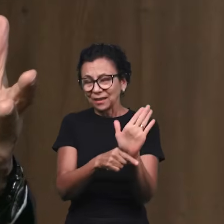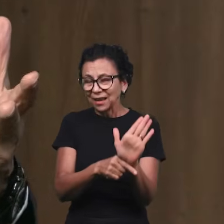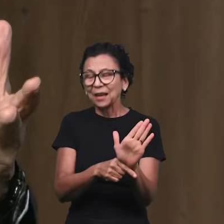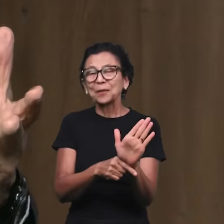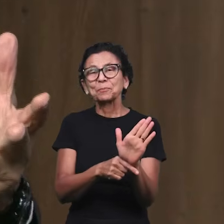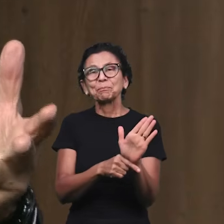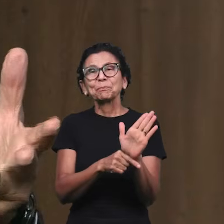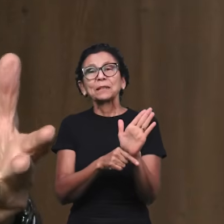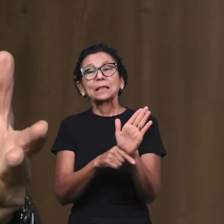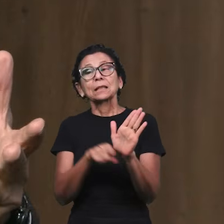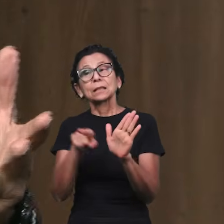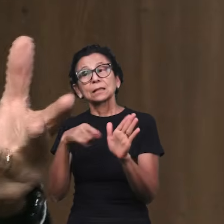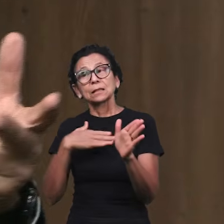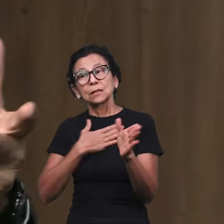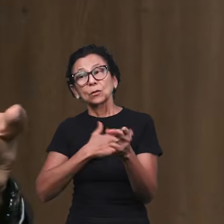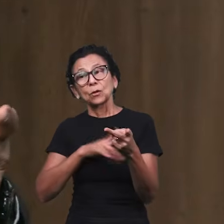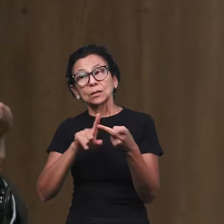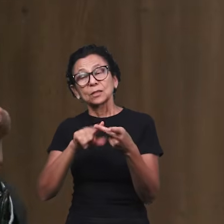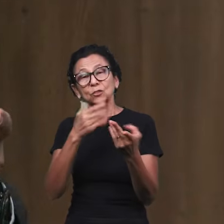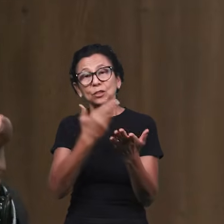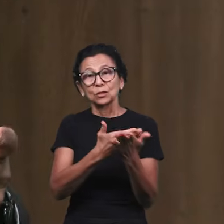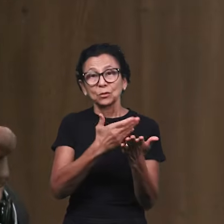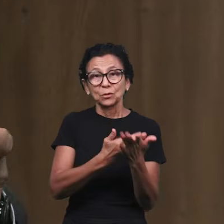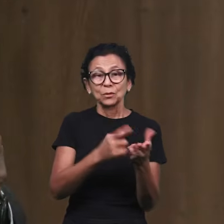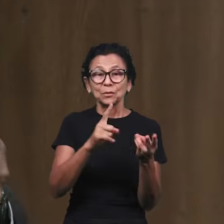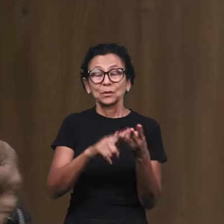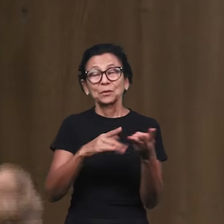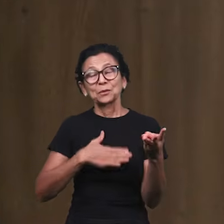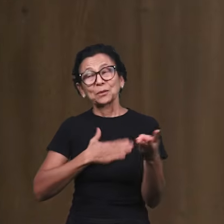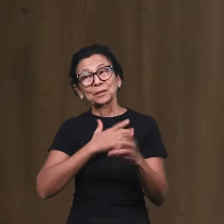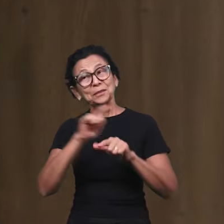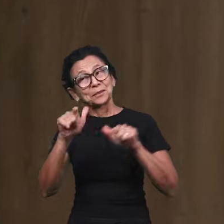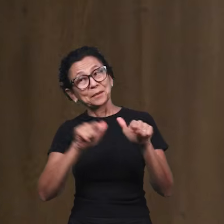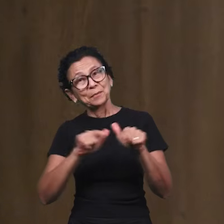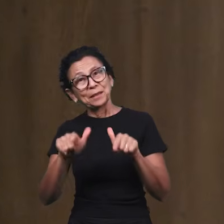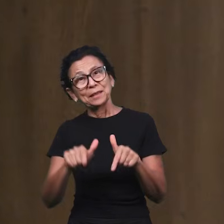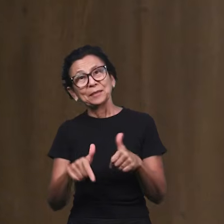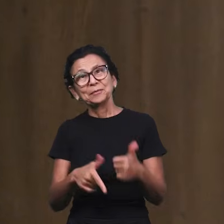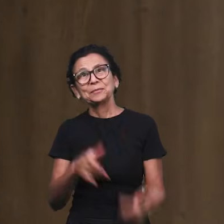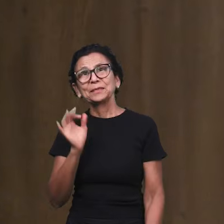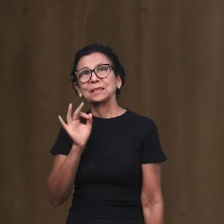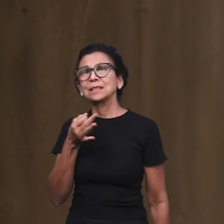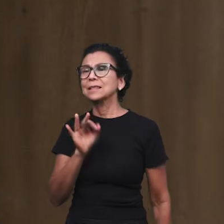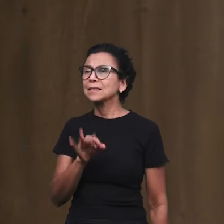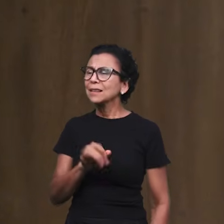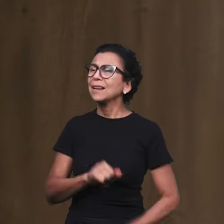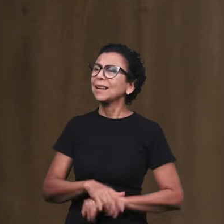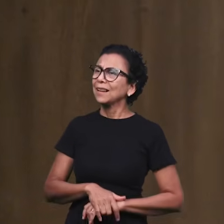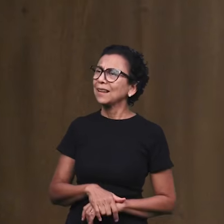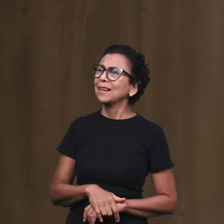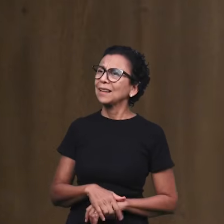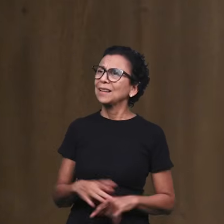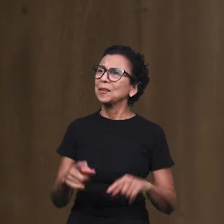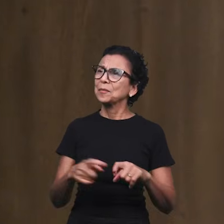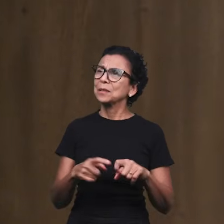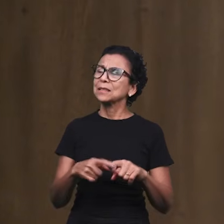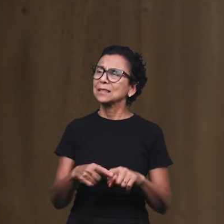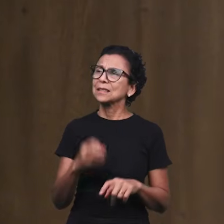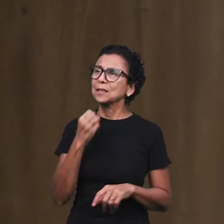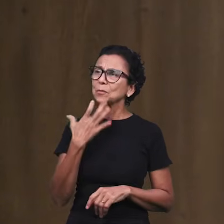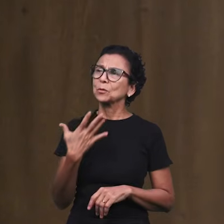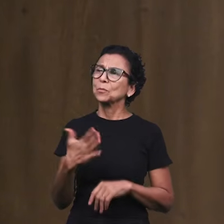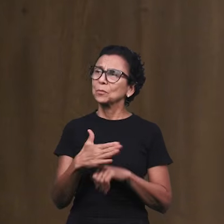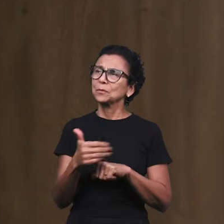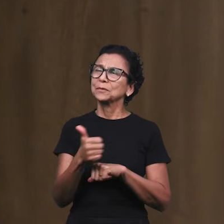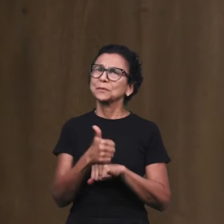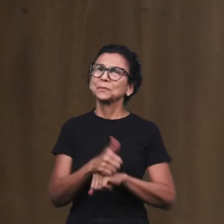você gosta de estudar e se você gosta de trabalhar, com certeza a medicina é uma boa profissão,